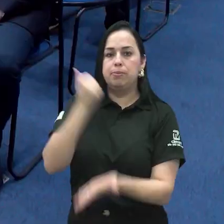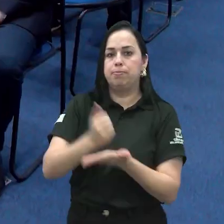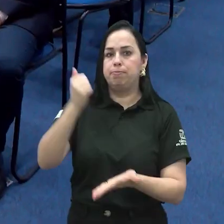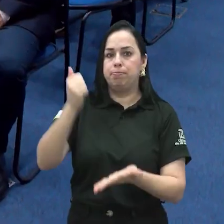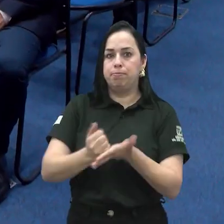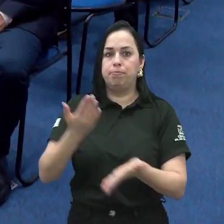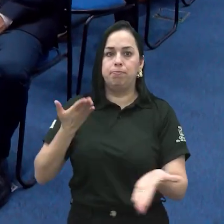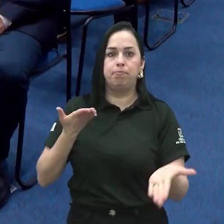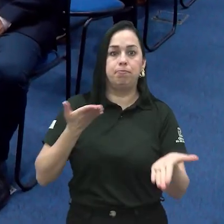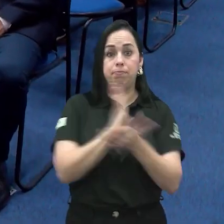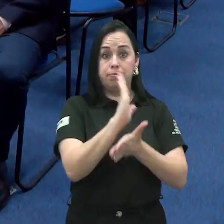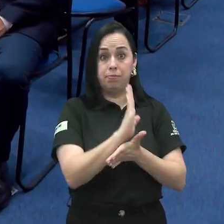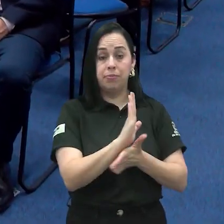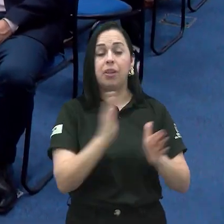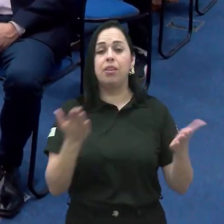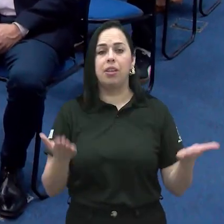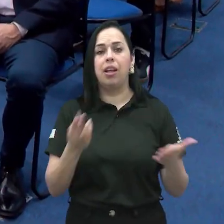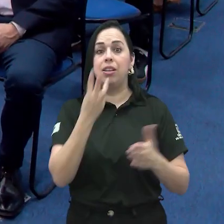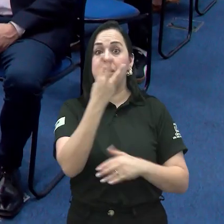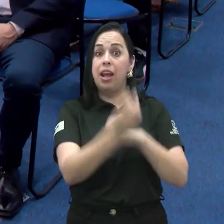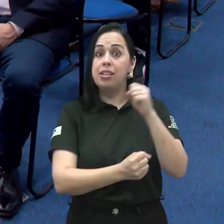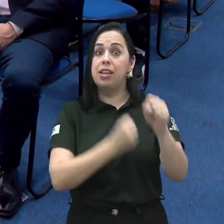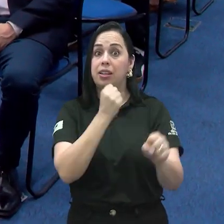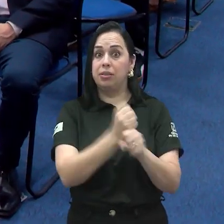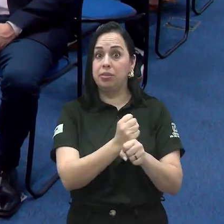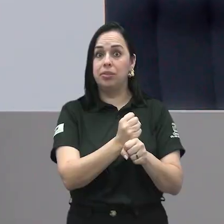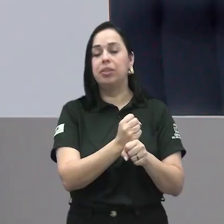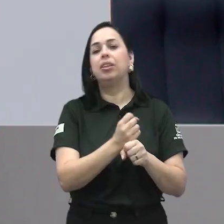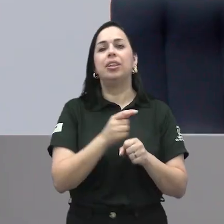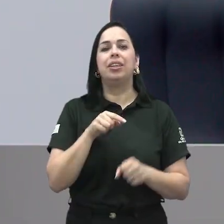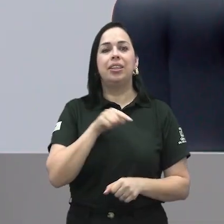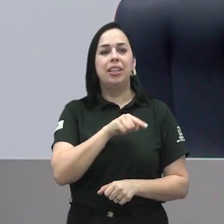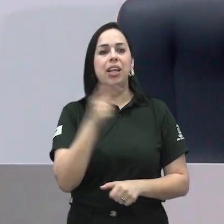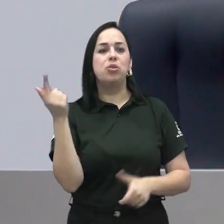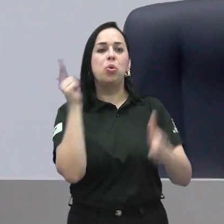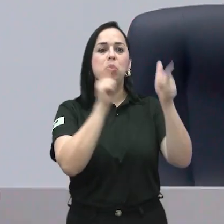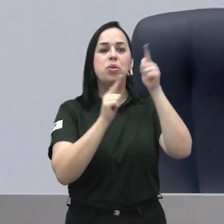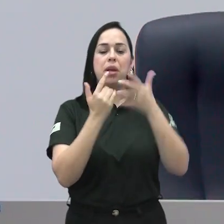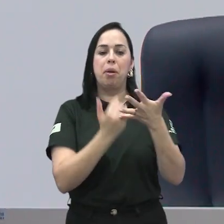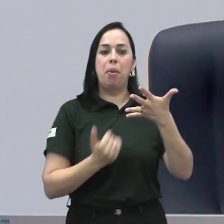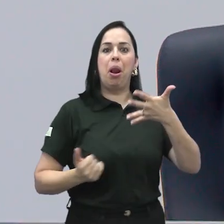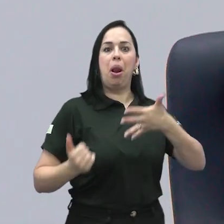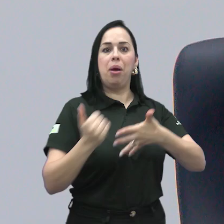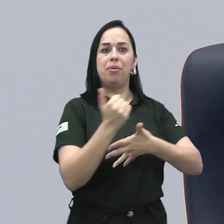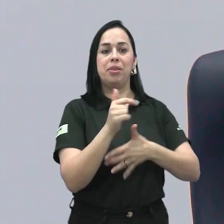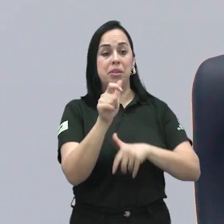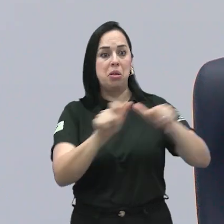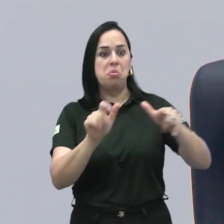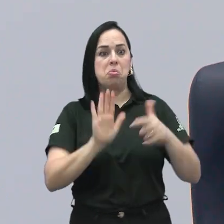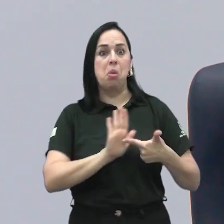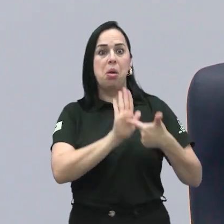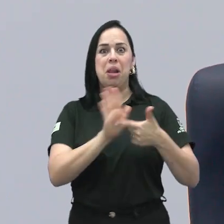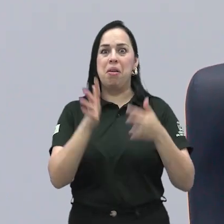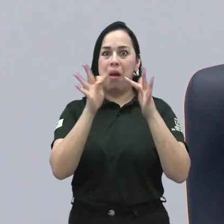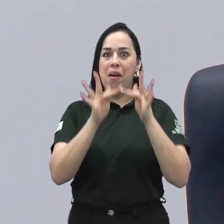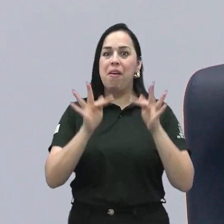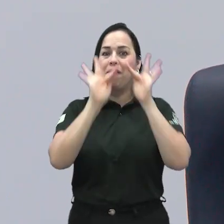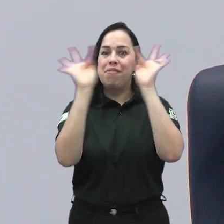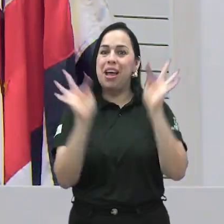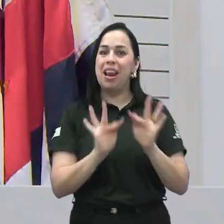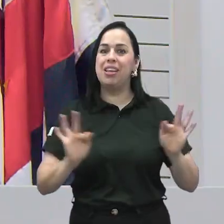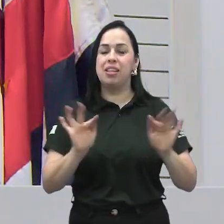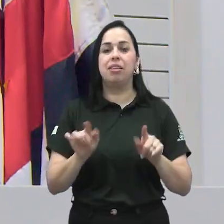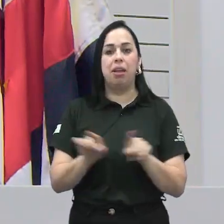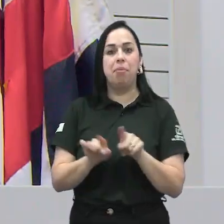Câmara aprovados ao fim do estágio probatório de 3 anos. A realização de alcançar a estabilidade estava estampada no rosto de cada